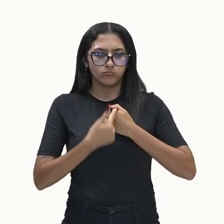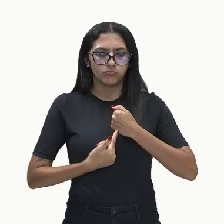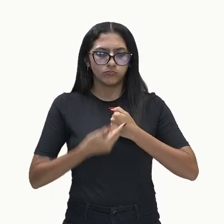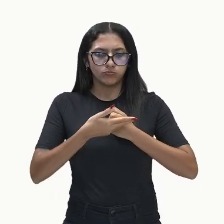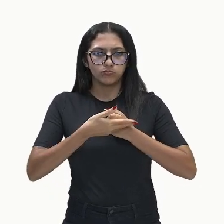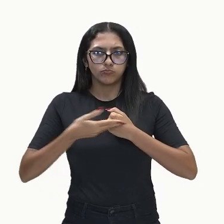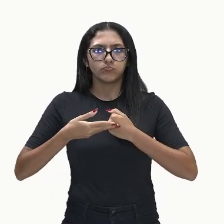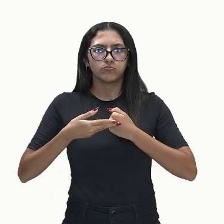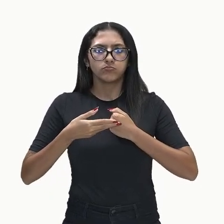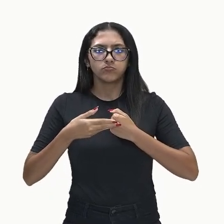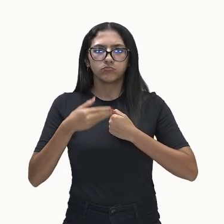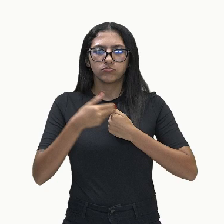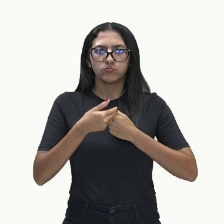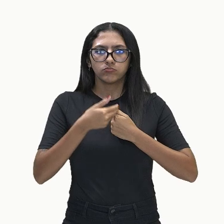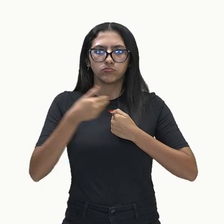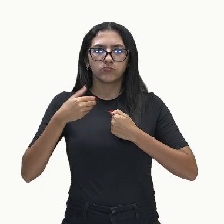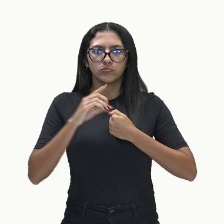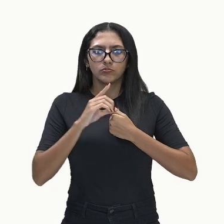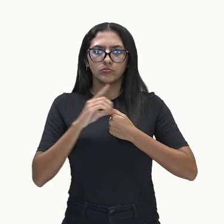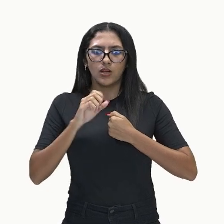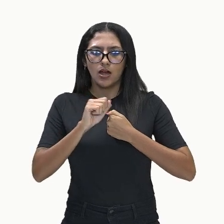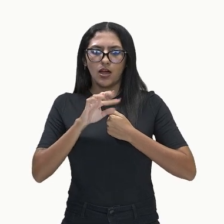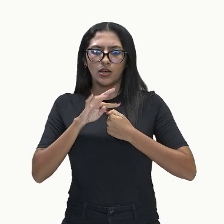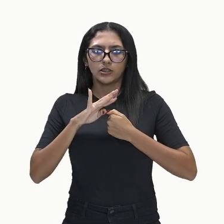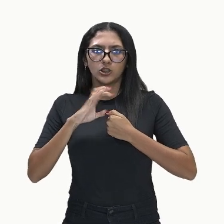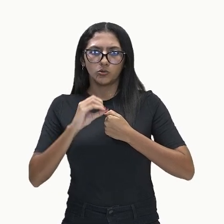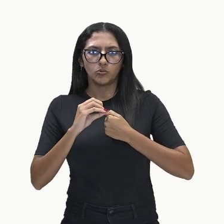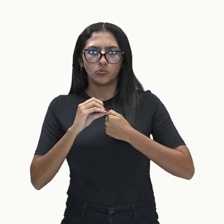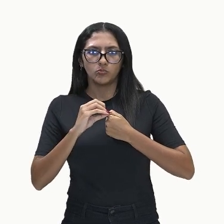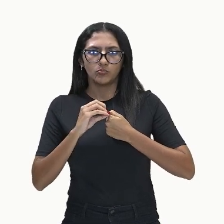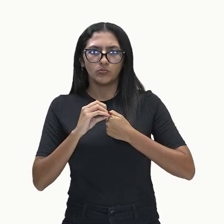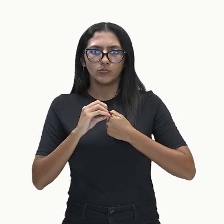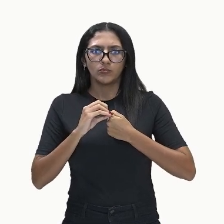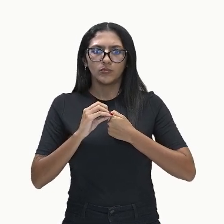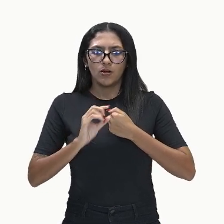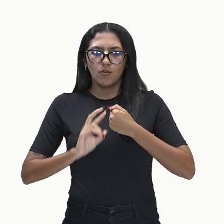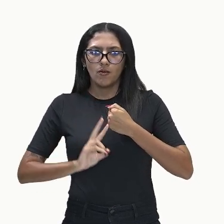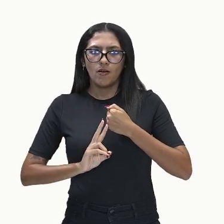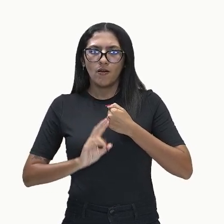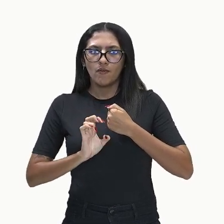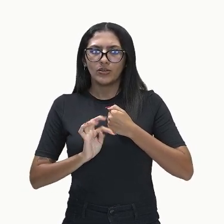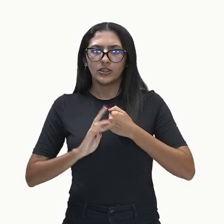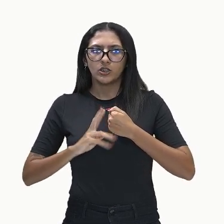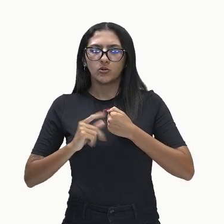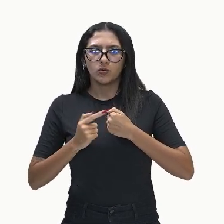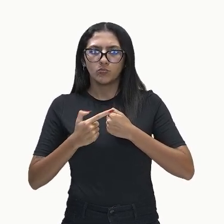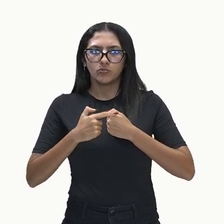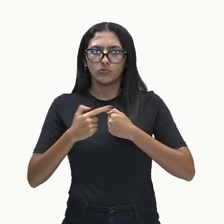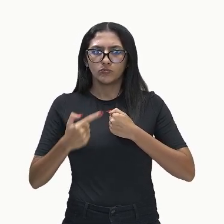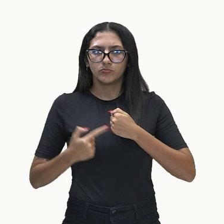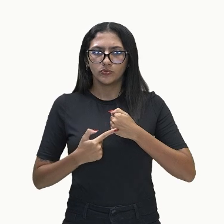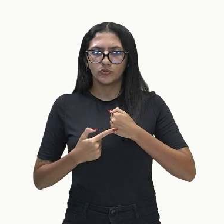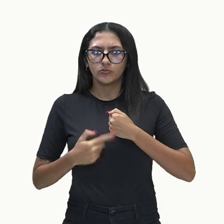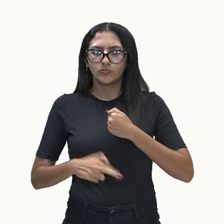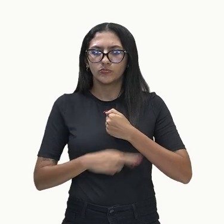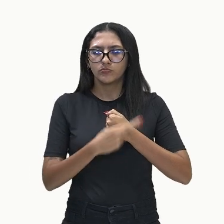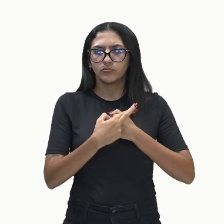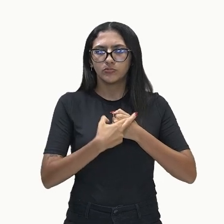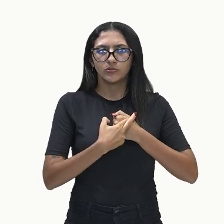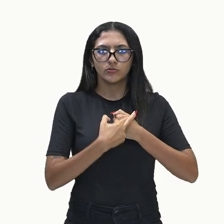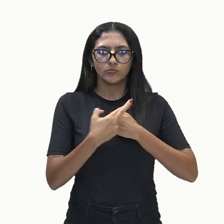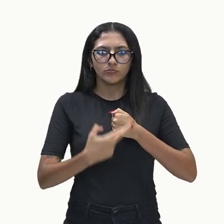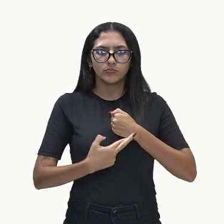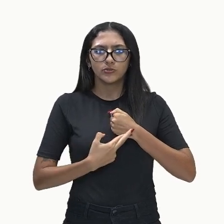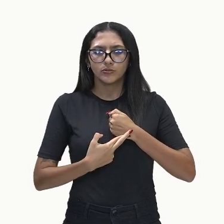átrio direito, ventrículo direito, átrio esquerdo, ventrículo esquerdo.